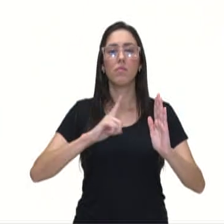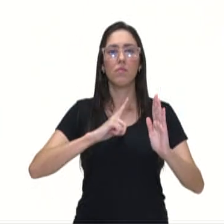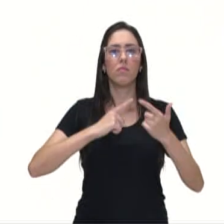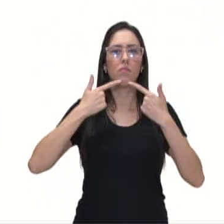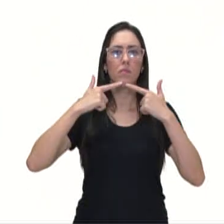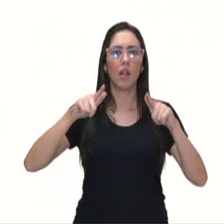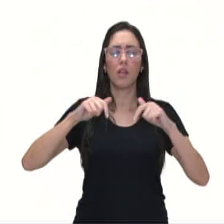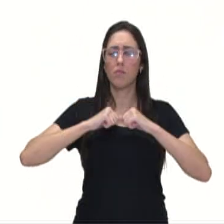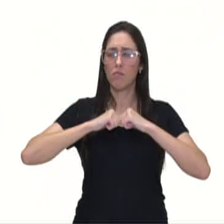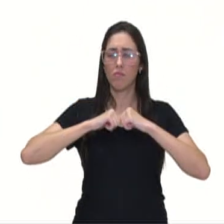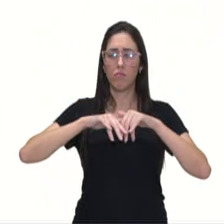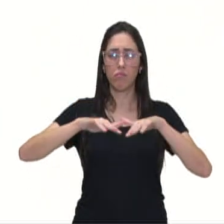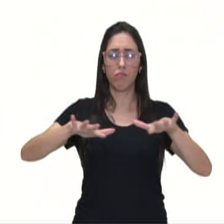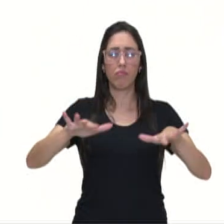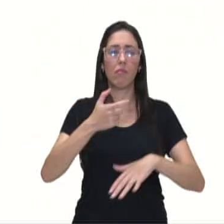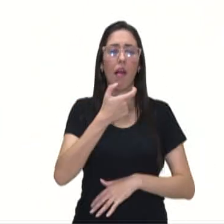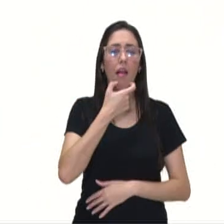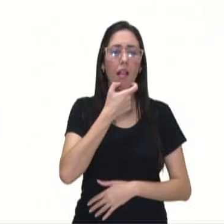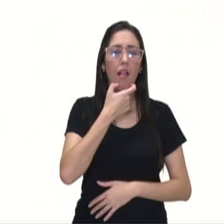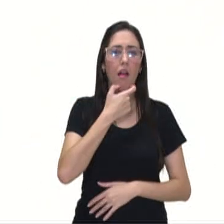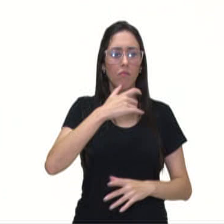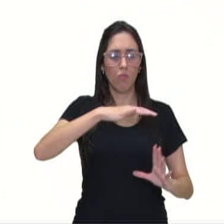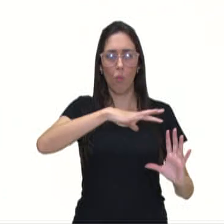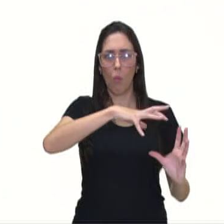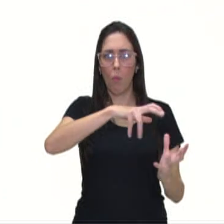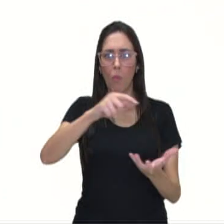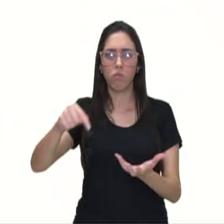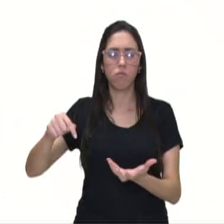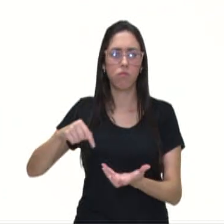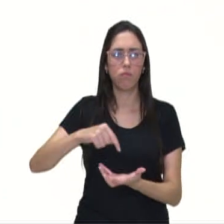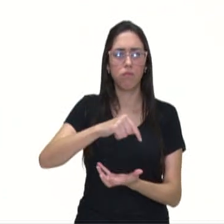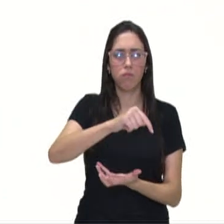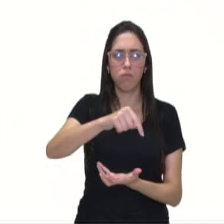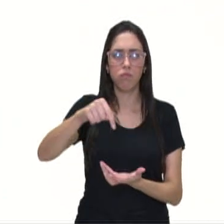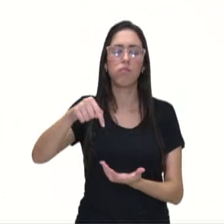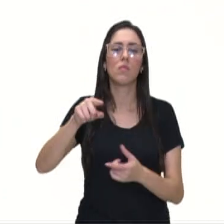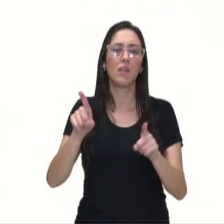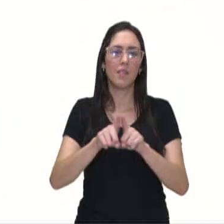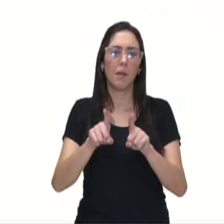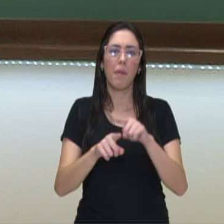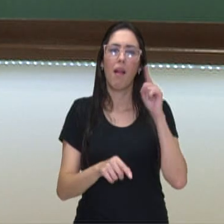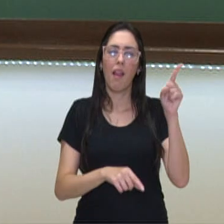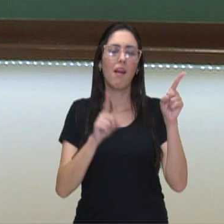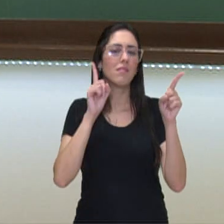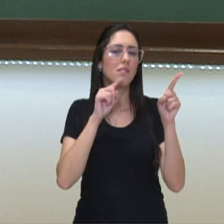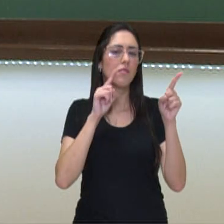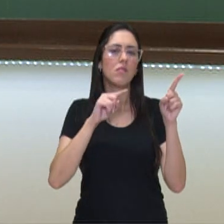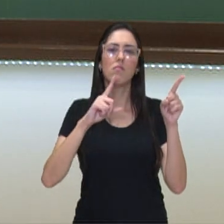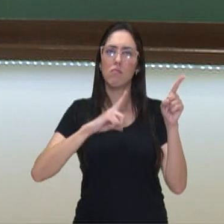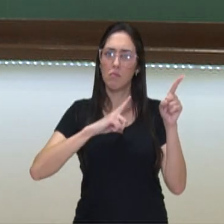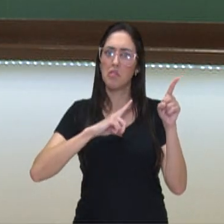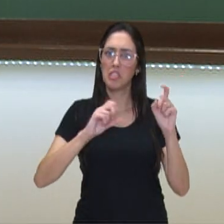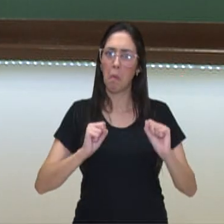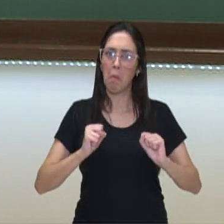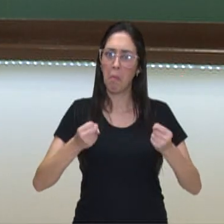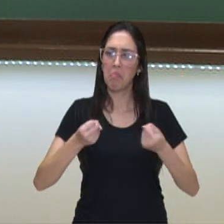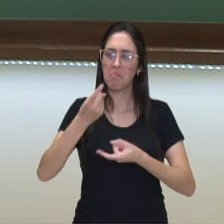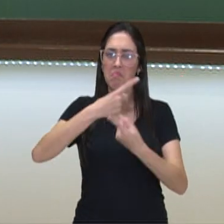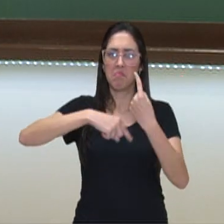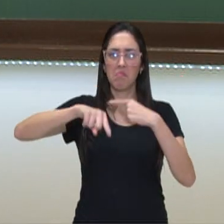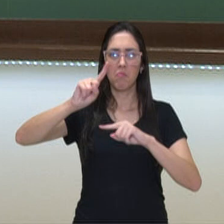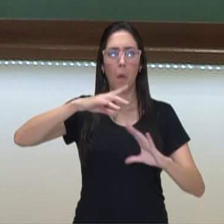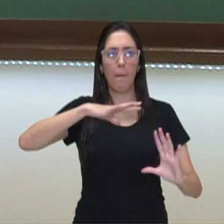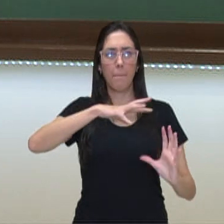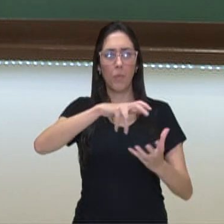pelo mundo, com o surgimento também dos Estados Unidos como uma potência mundial, tanto